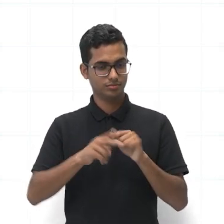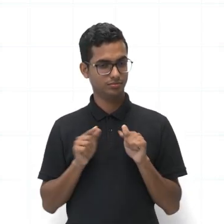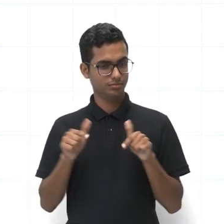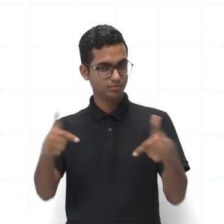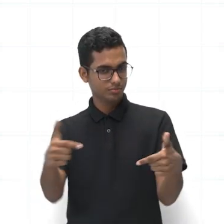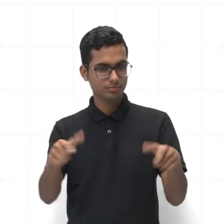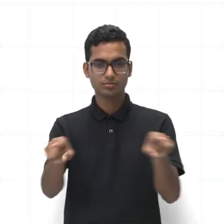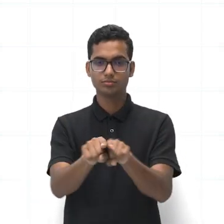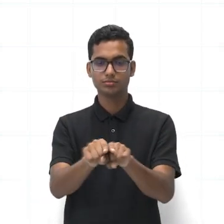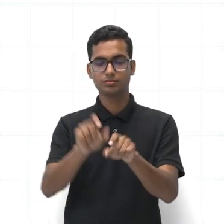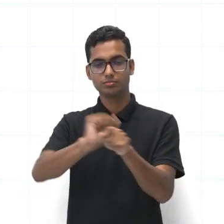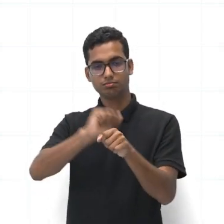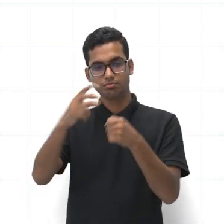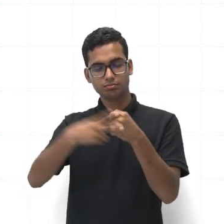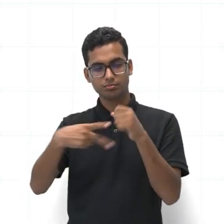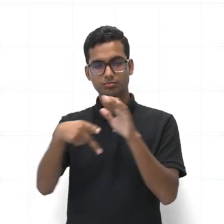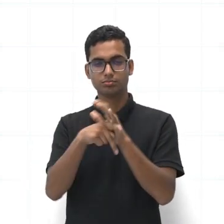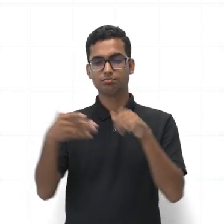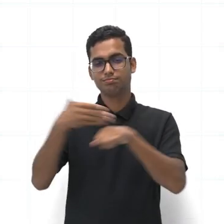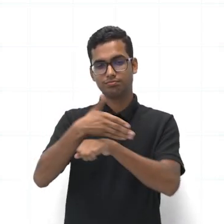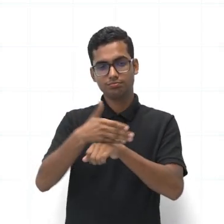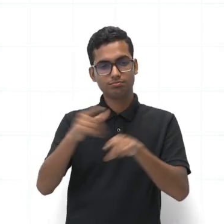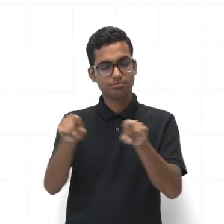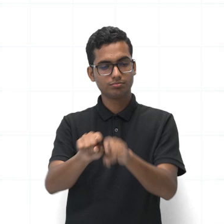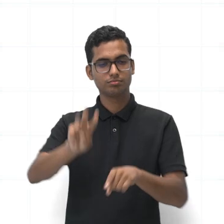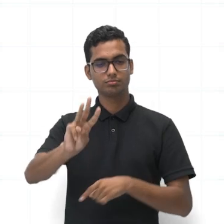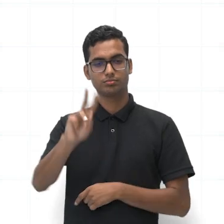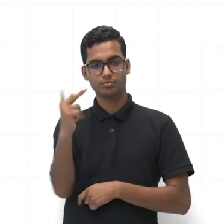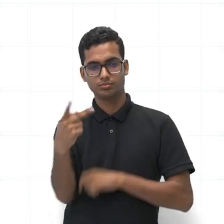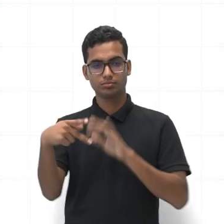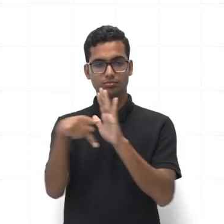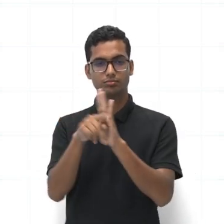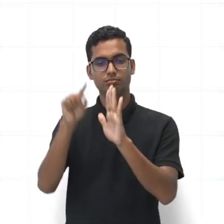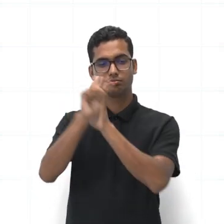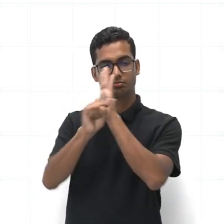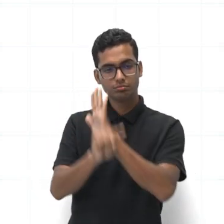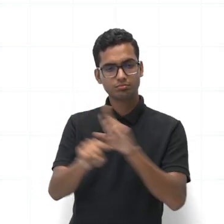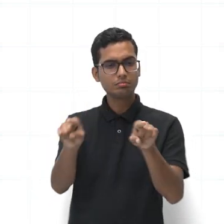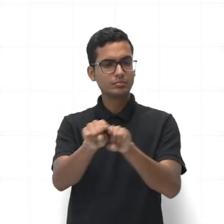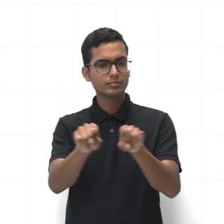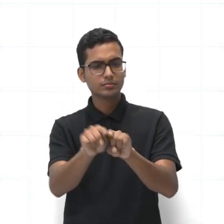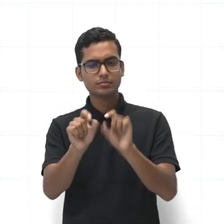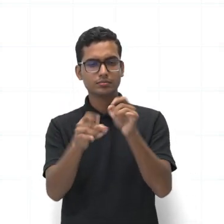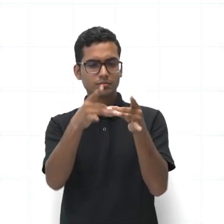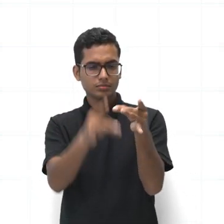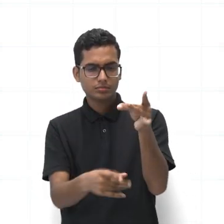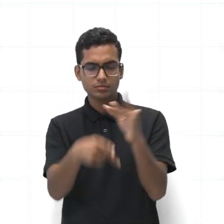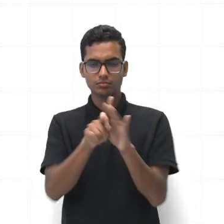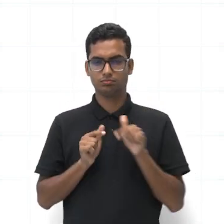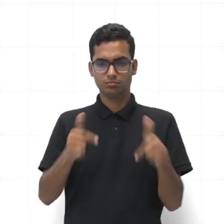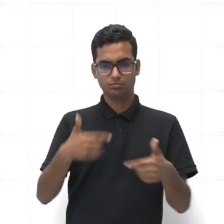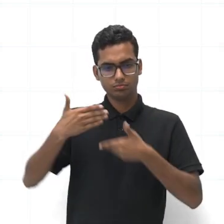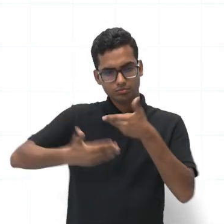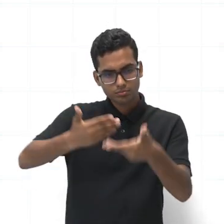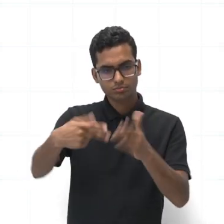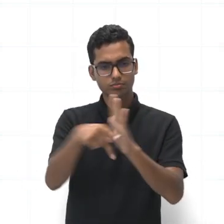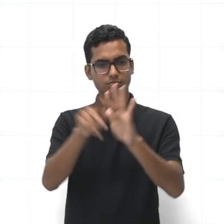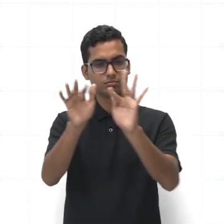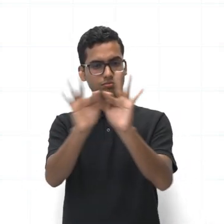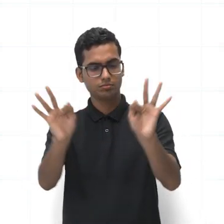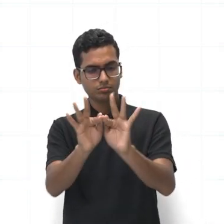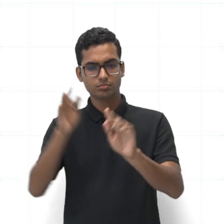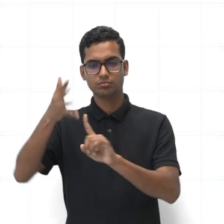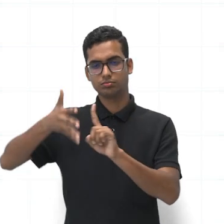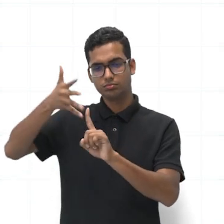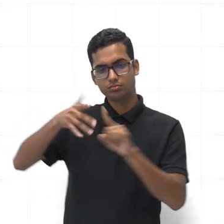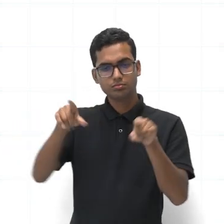ação, advérbios de frequência, WH questions, descrição de ações em progresso no momento